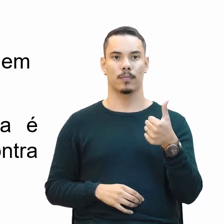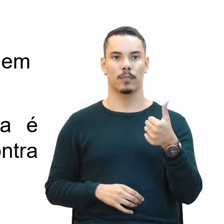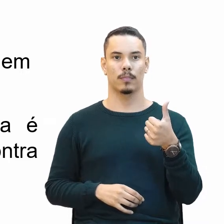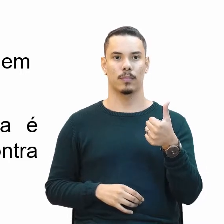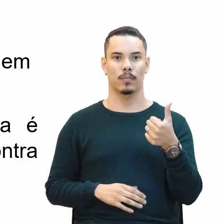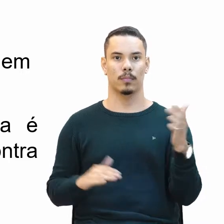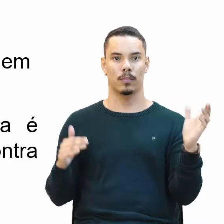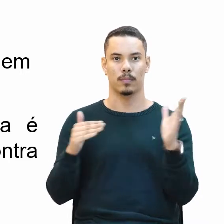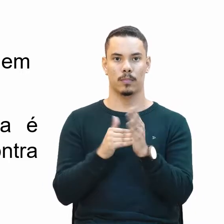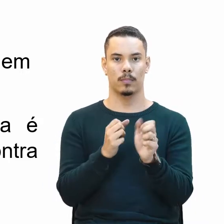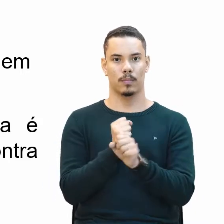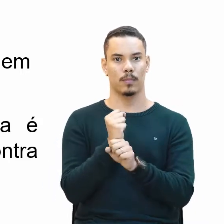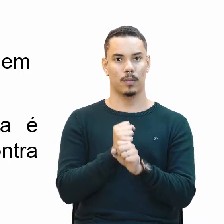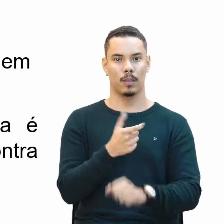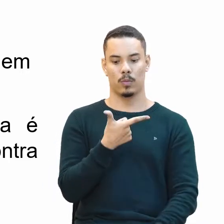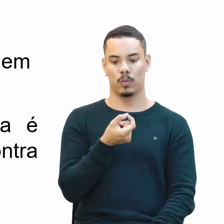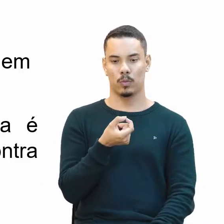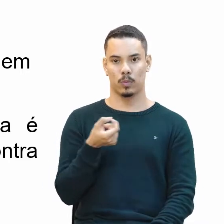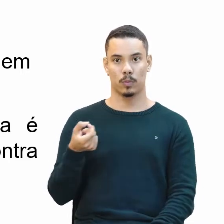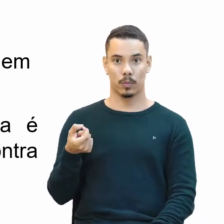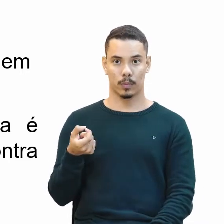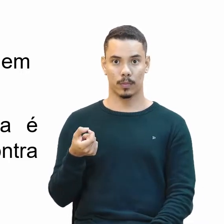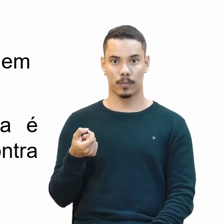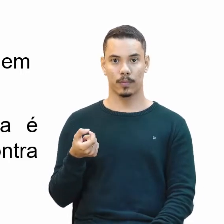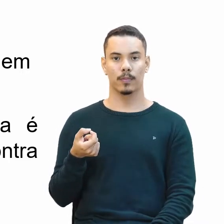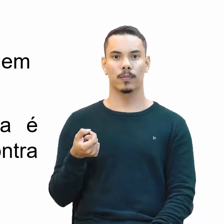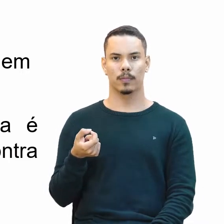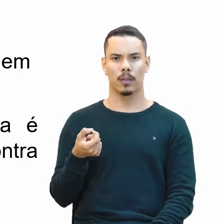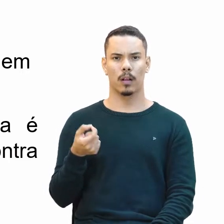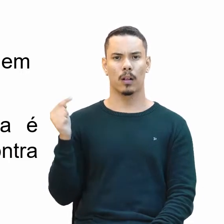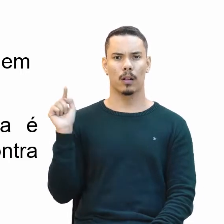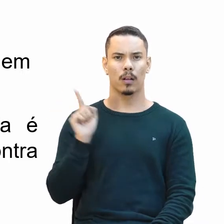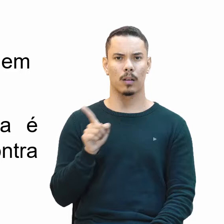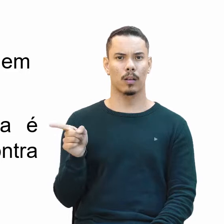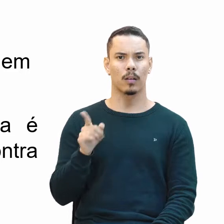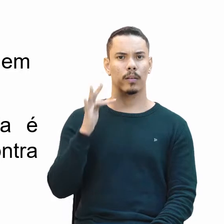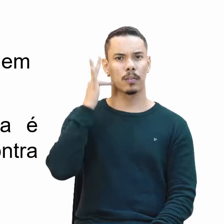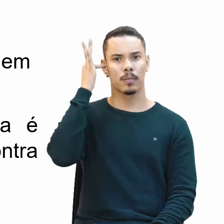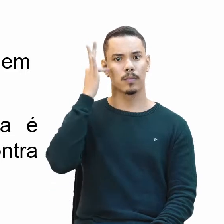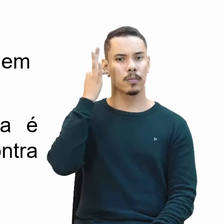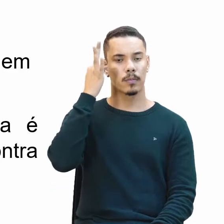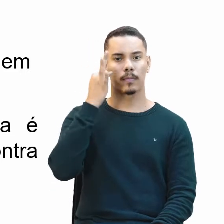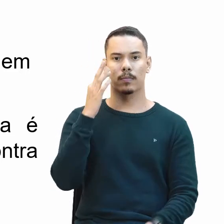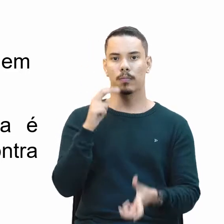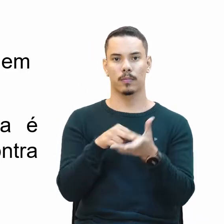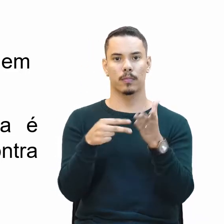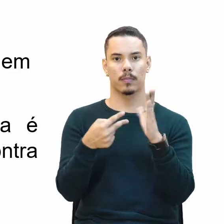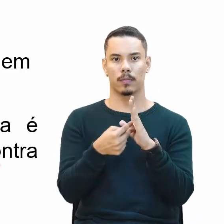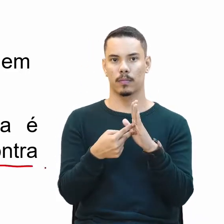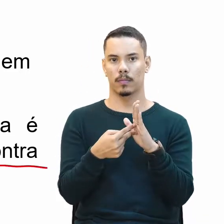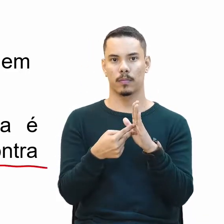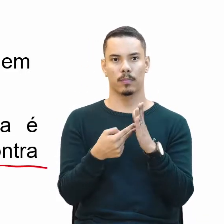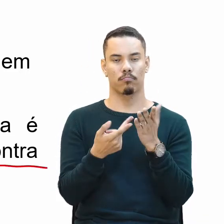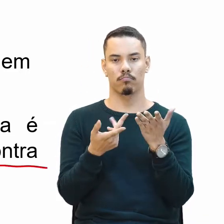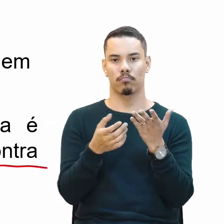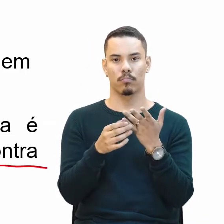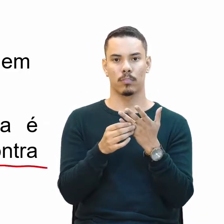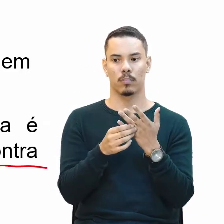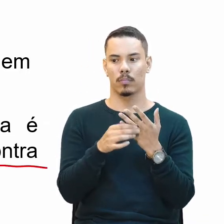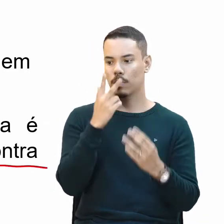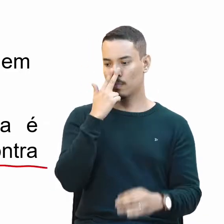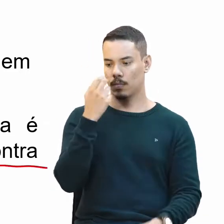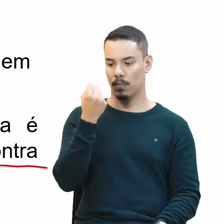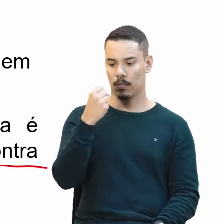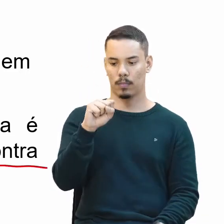até o ano 200. Essa filosofia é praticamente uma defesa do